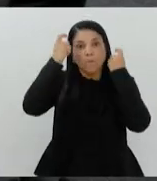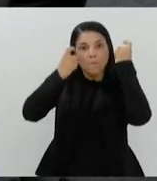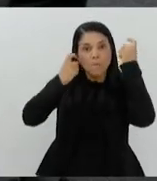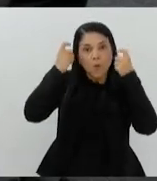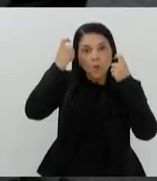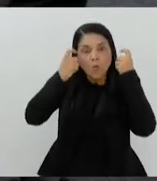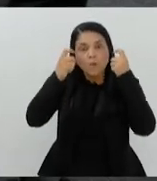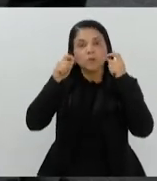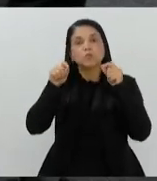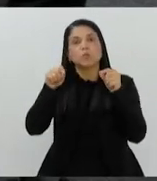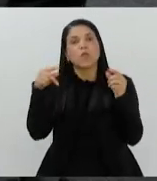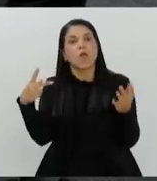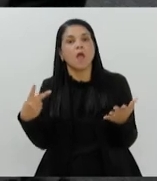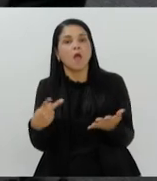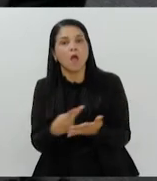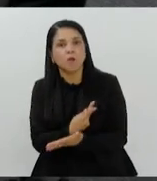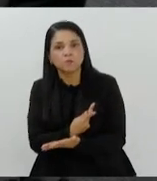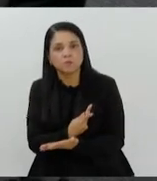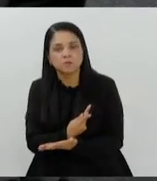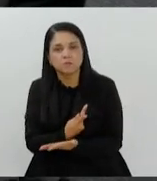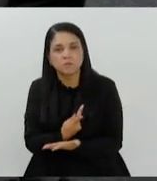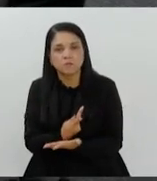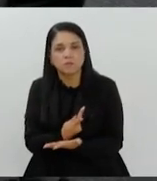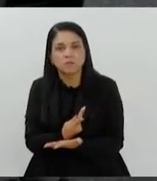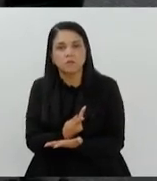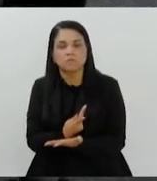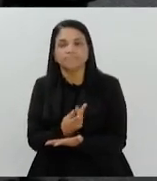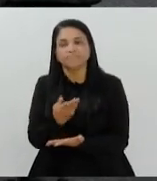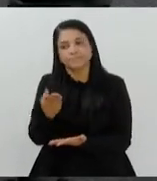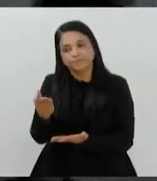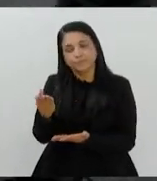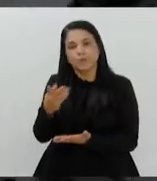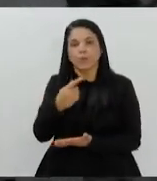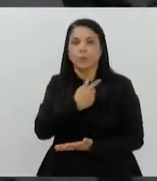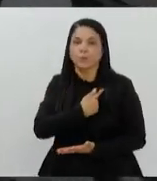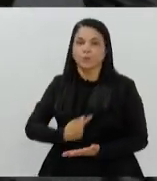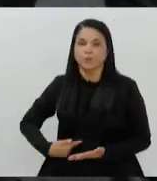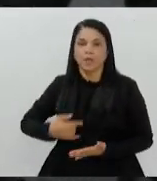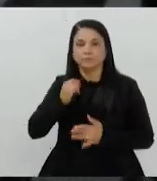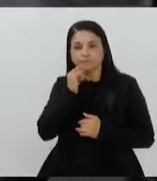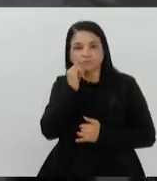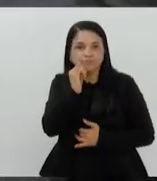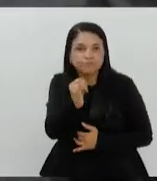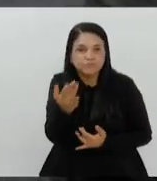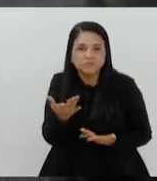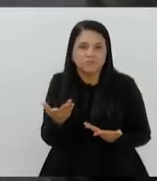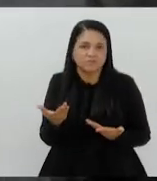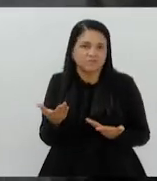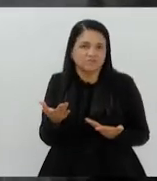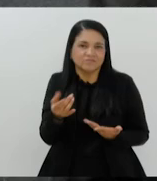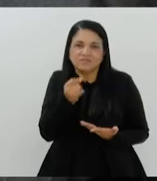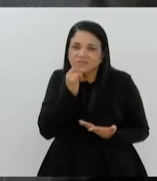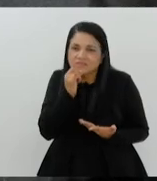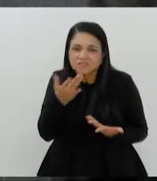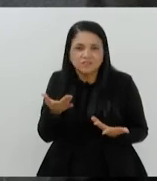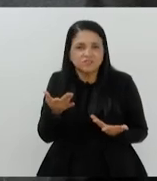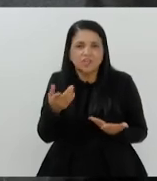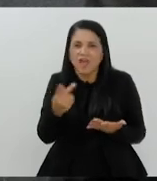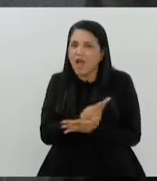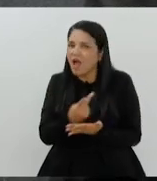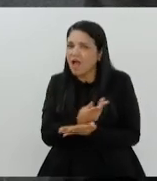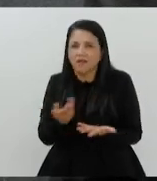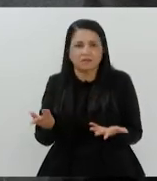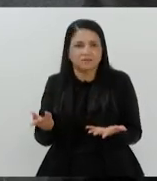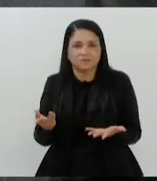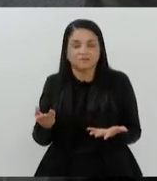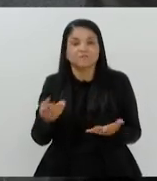com o que possa acontecer diante da sua infeliz declaração. E a segunda coisa é dizer que,